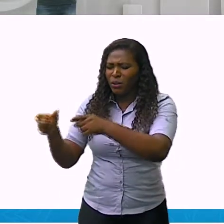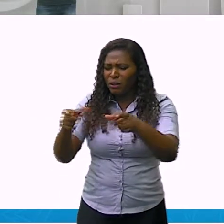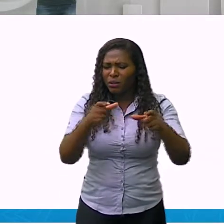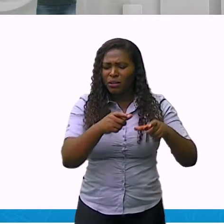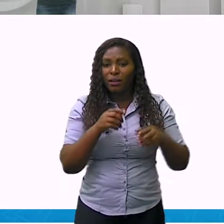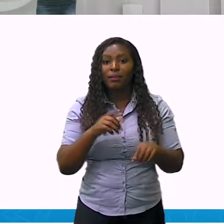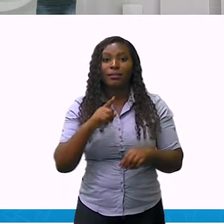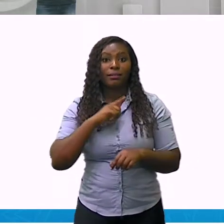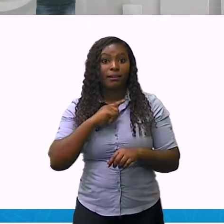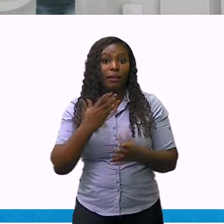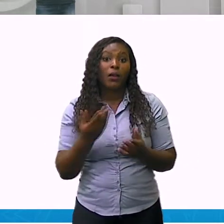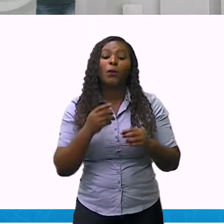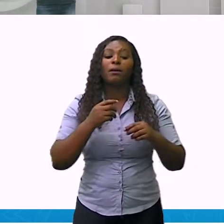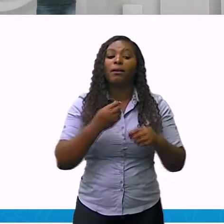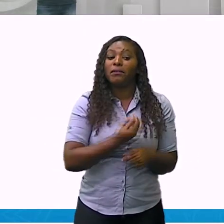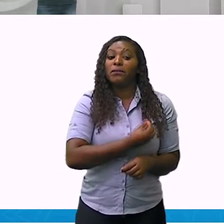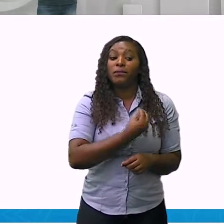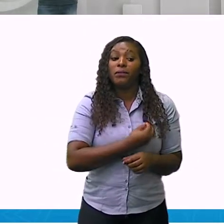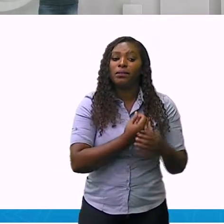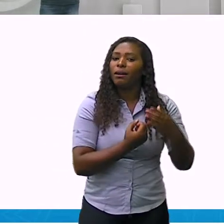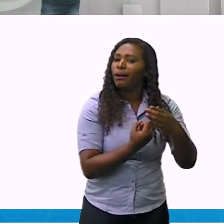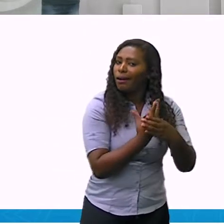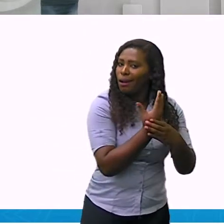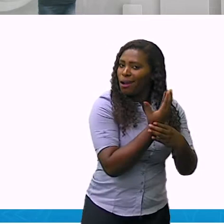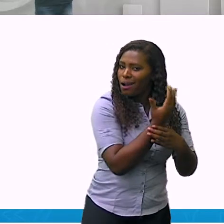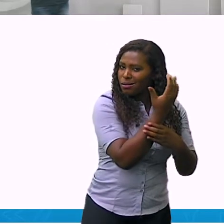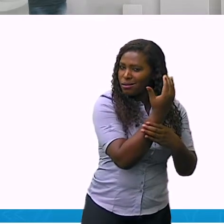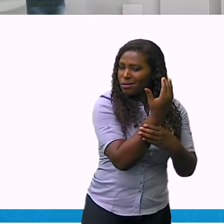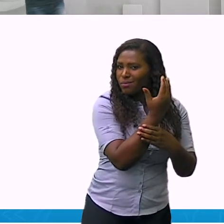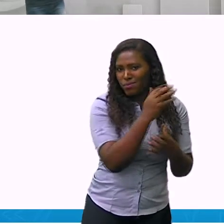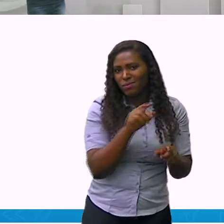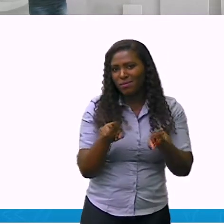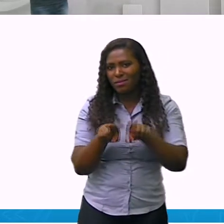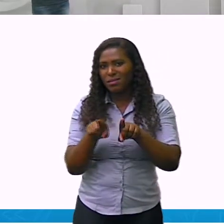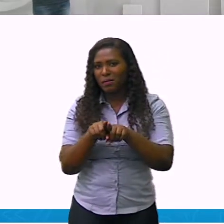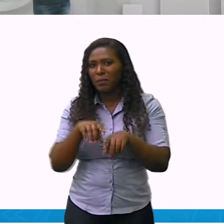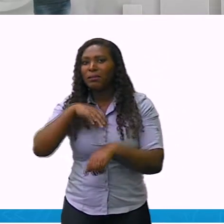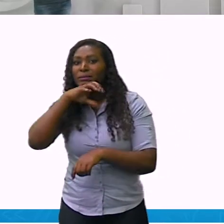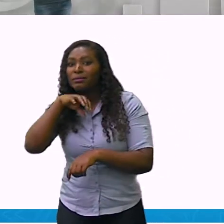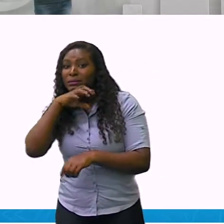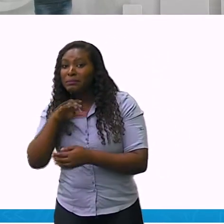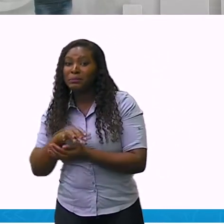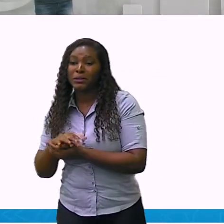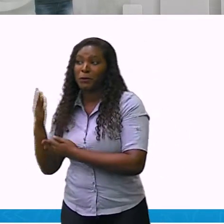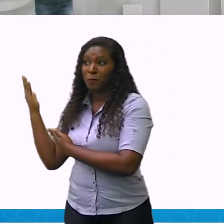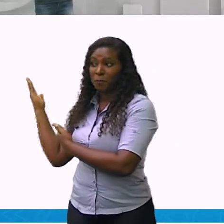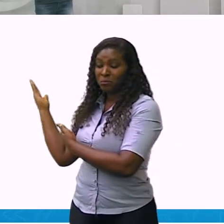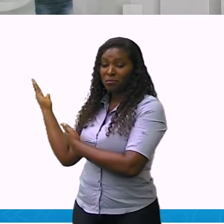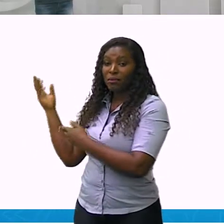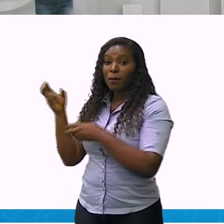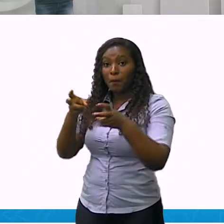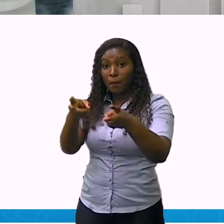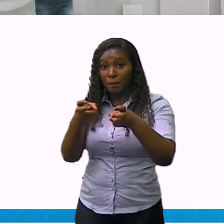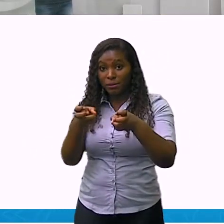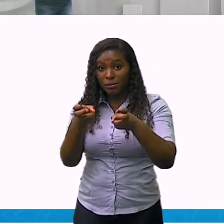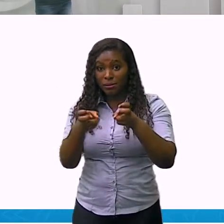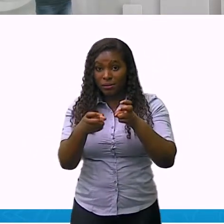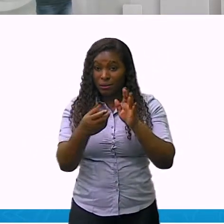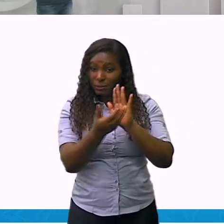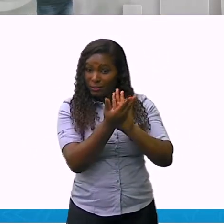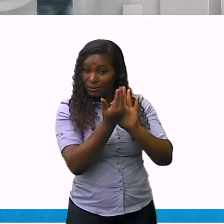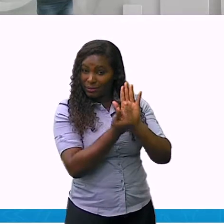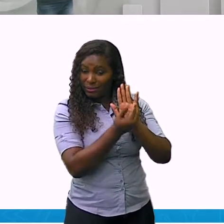e vegetal. Observe nesta imagem. Perceba que os oceanos nos ajudam a viver